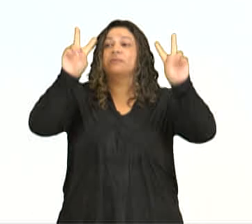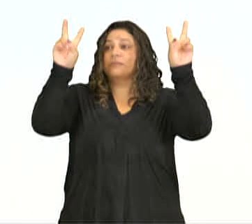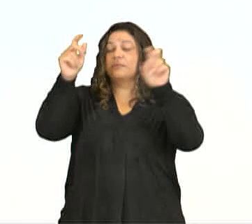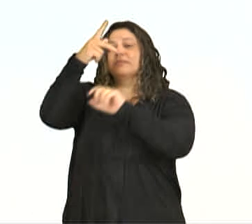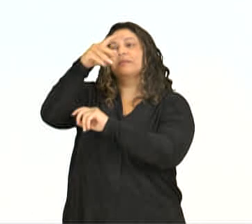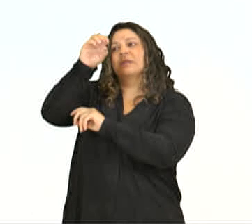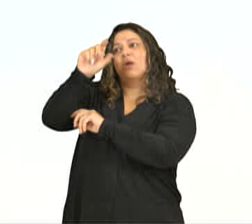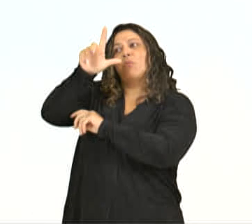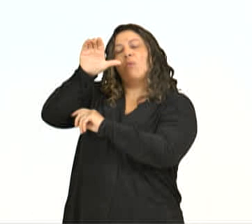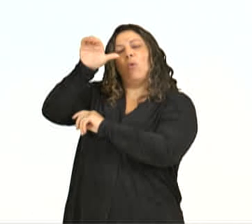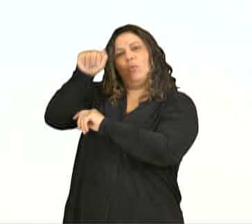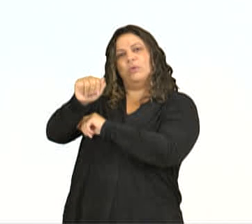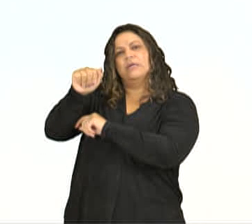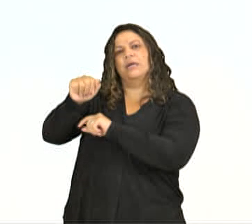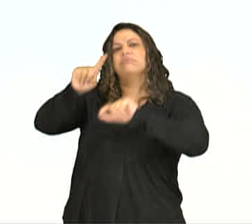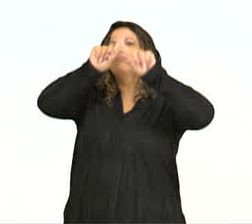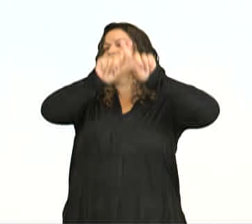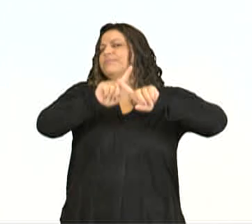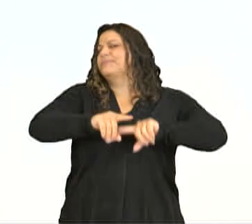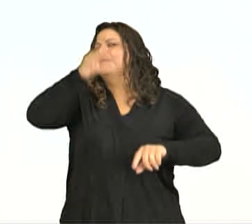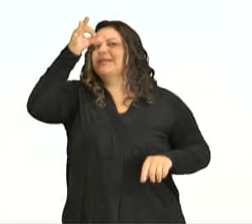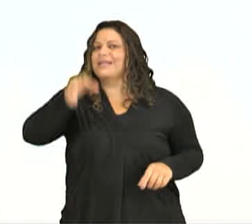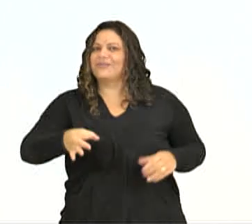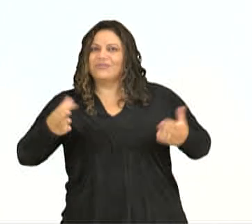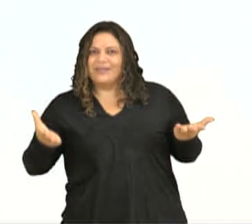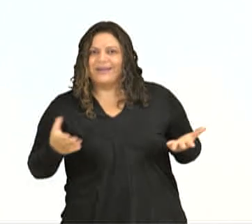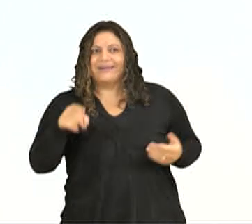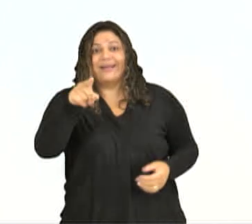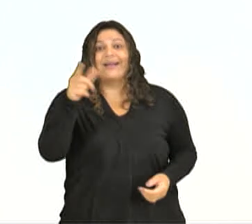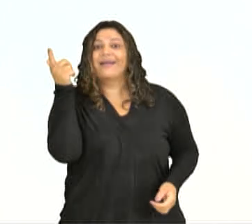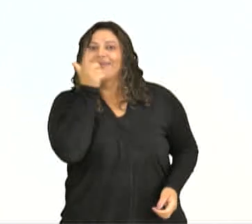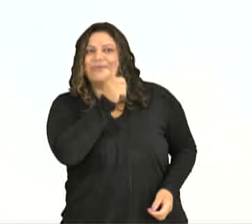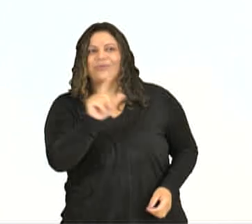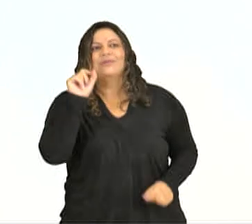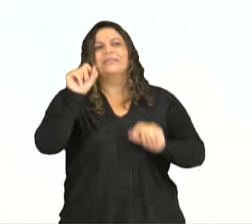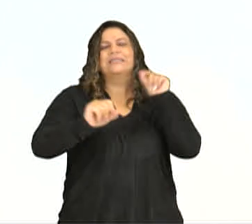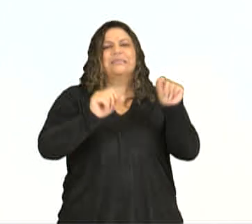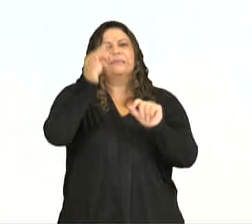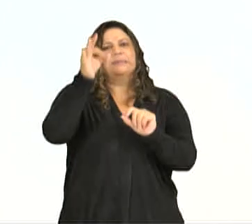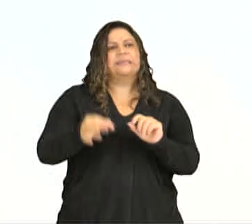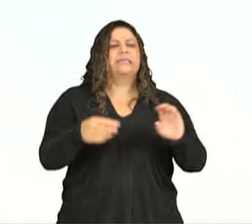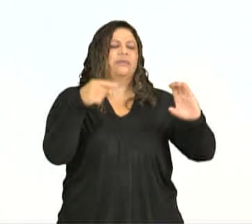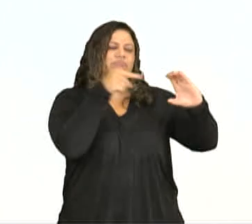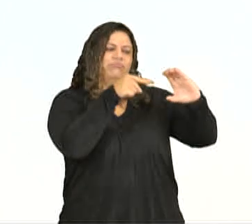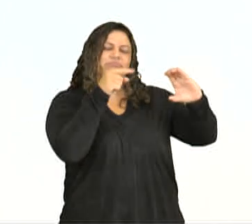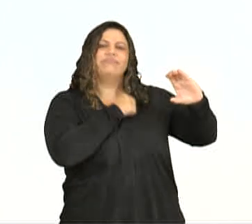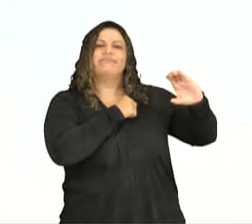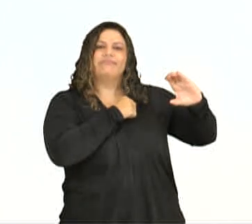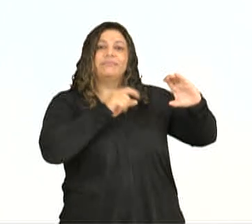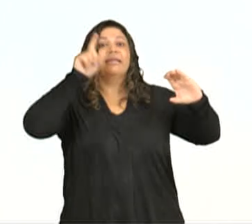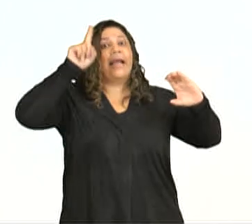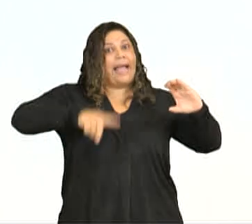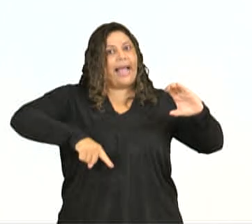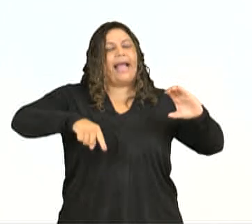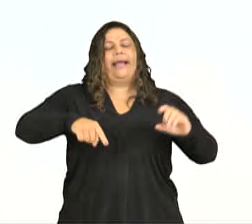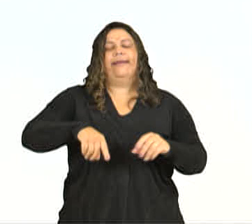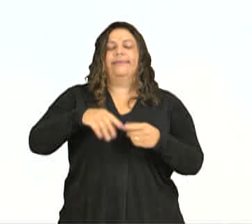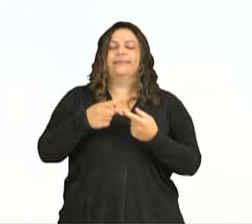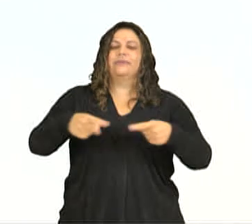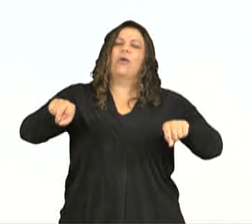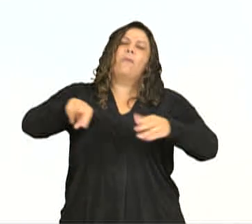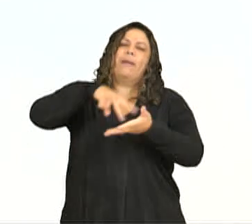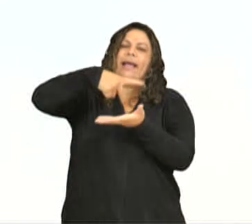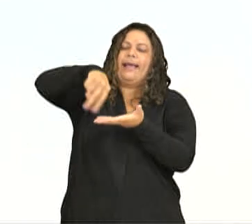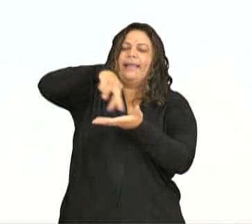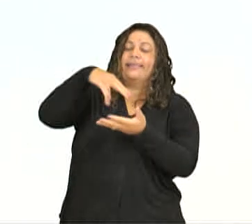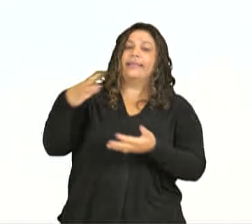a alternativa correta. Pois bem, acertou quem marcou a letra C. A polca é uma dança rápida e